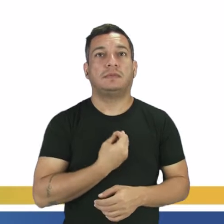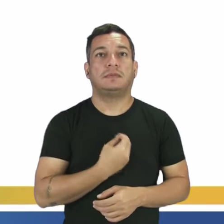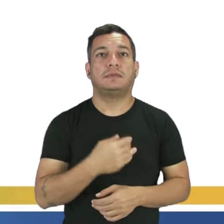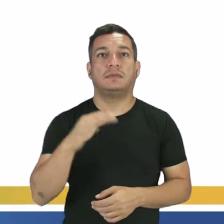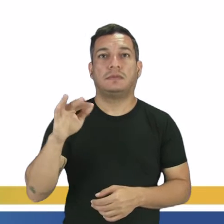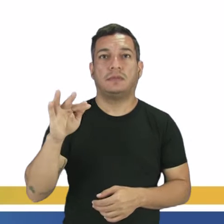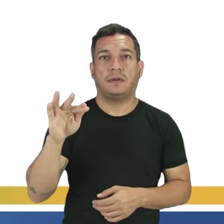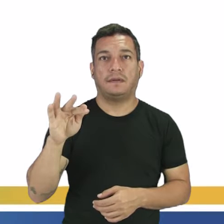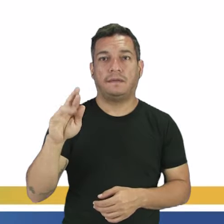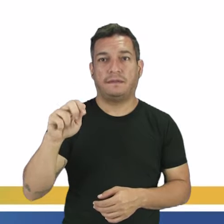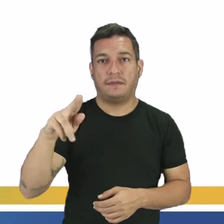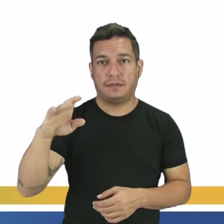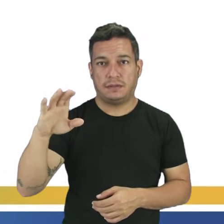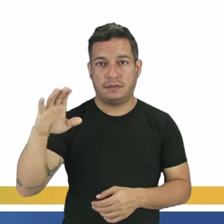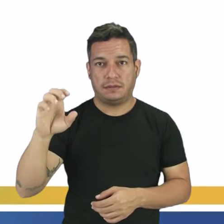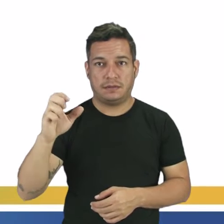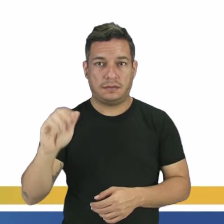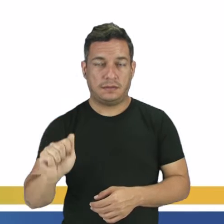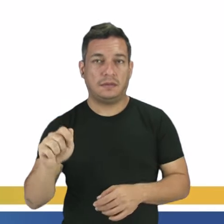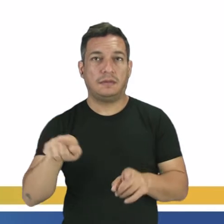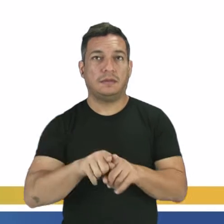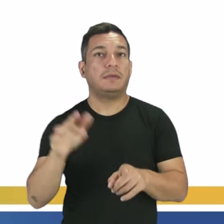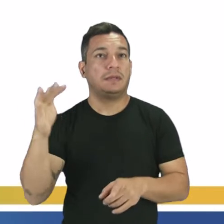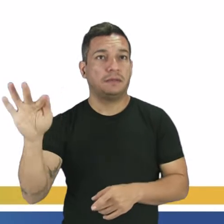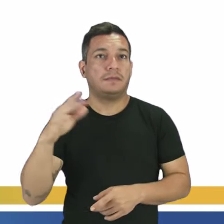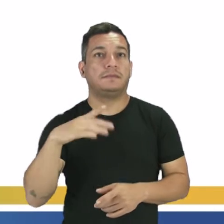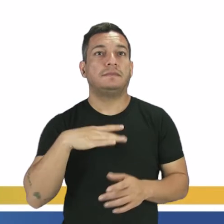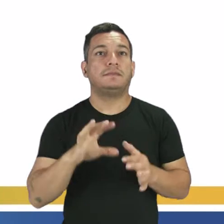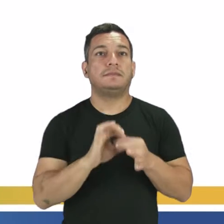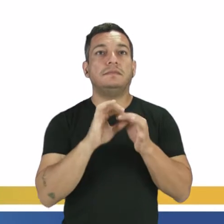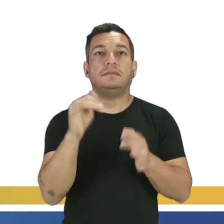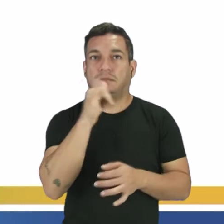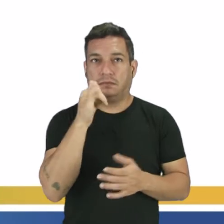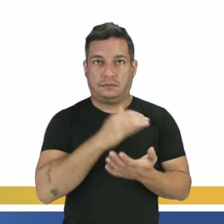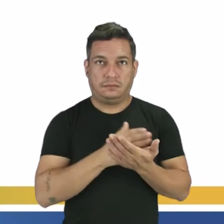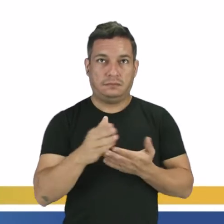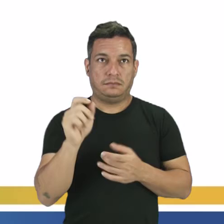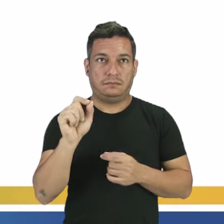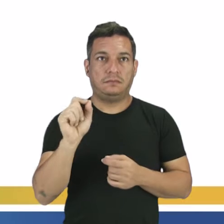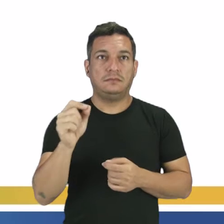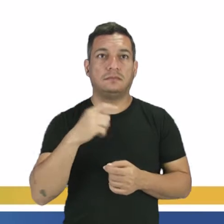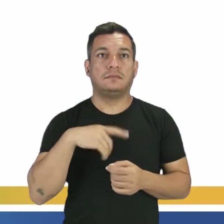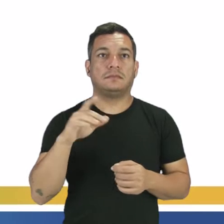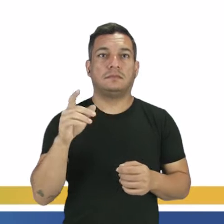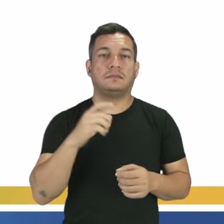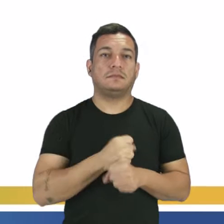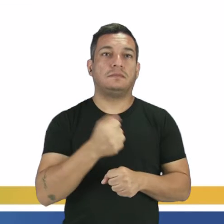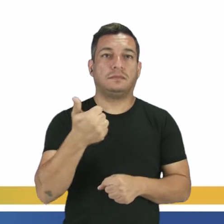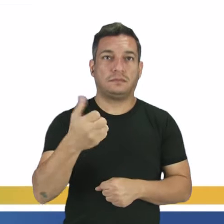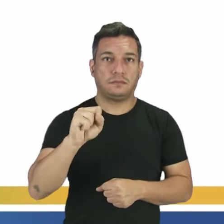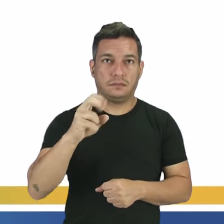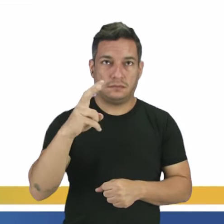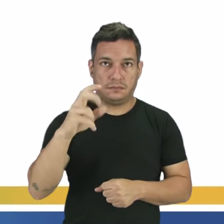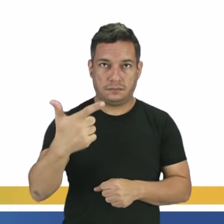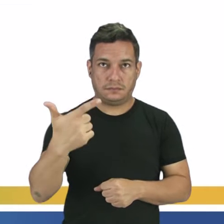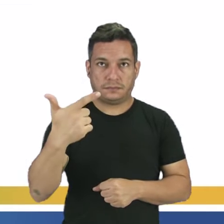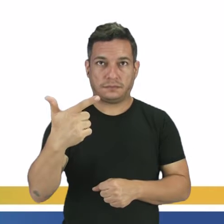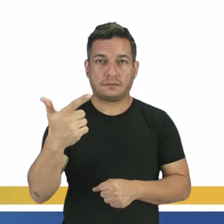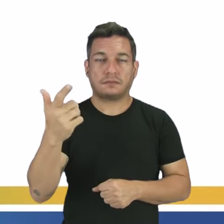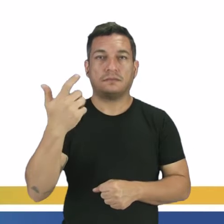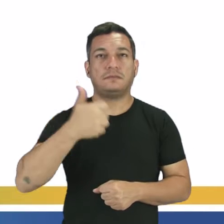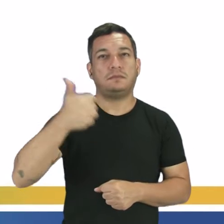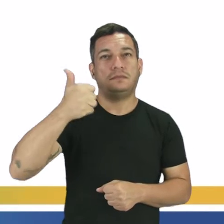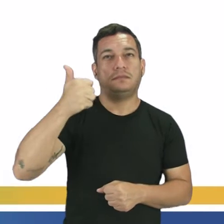italiana começou efetivamente com a ascensão do conde de Cavour, em 1852, ao posto